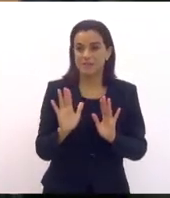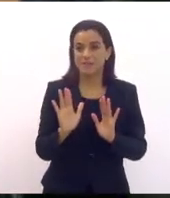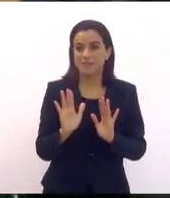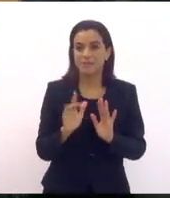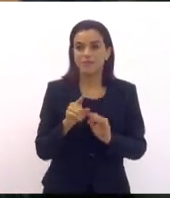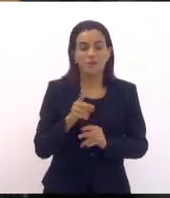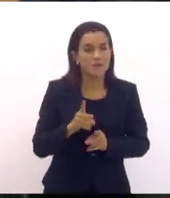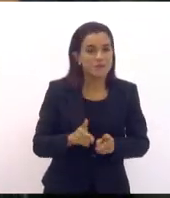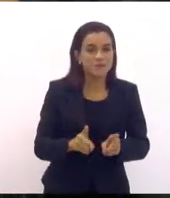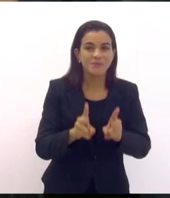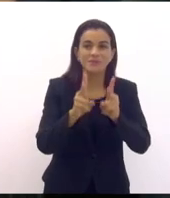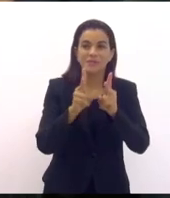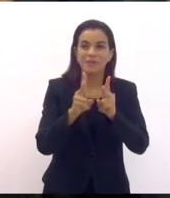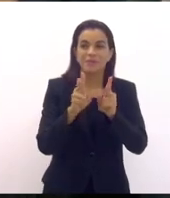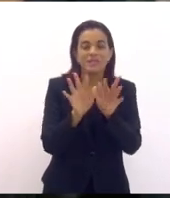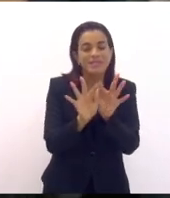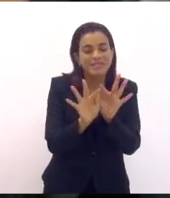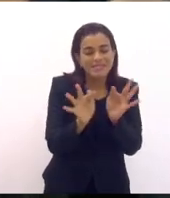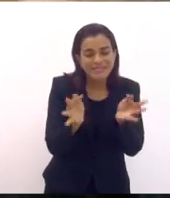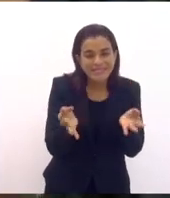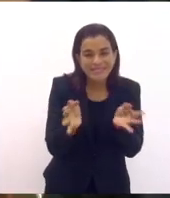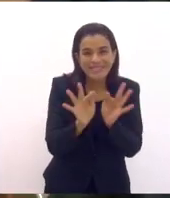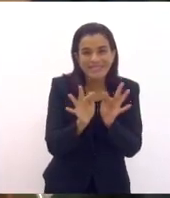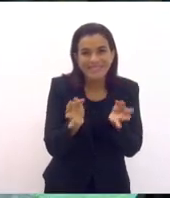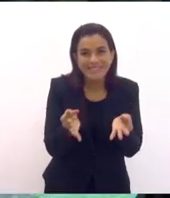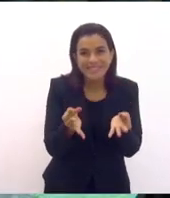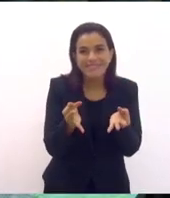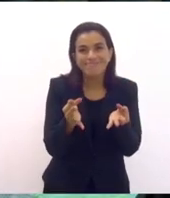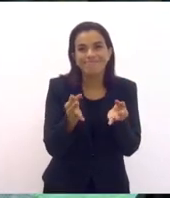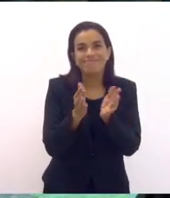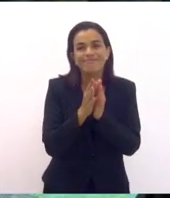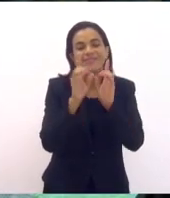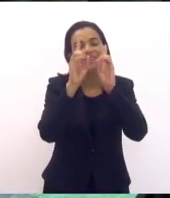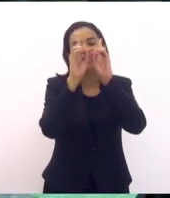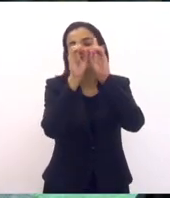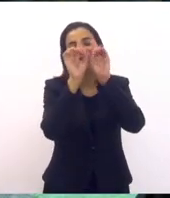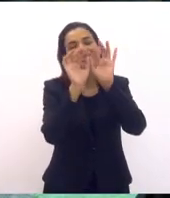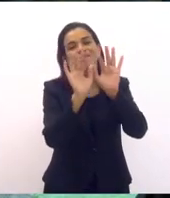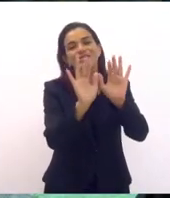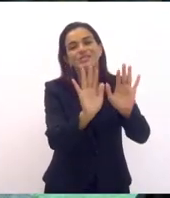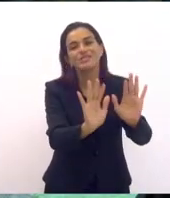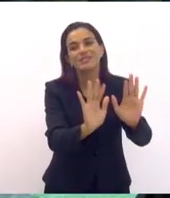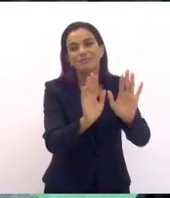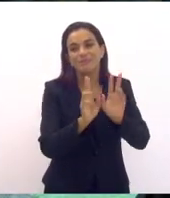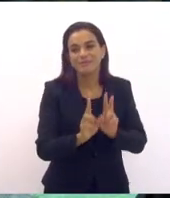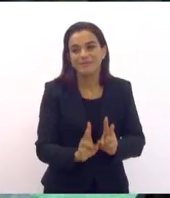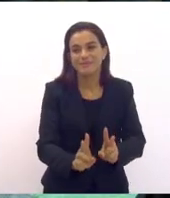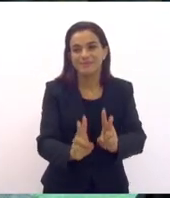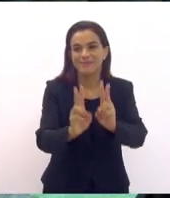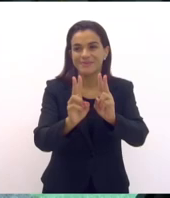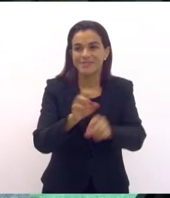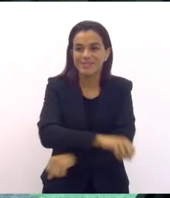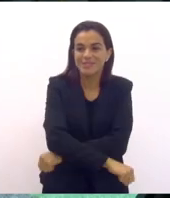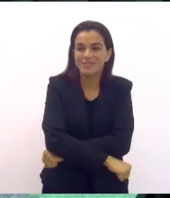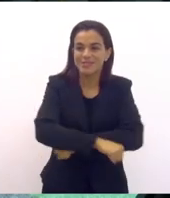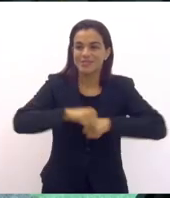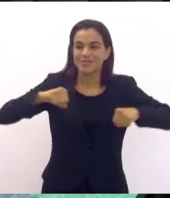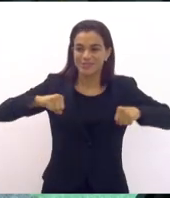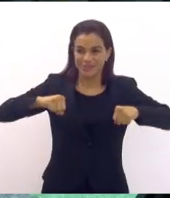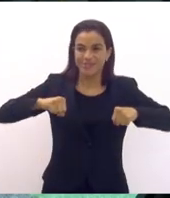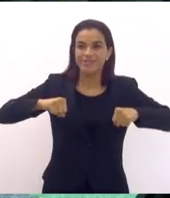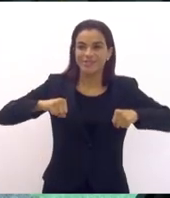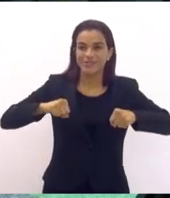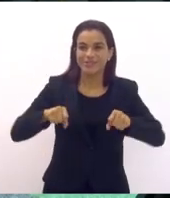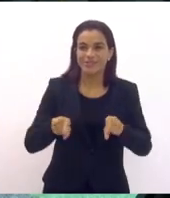senhor SEME tem essa simplicidade então que Deus lhe abençoe sempre a todos nós changa também todos nós que nós